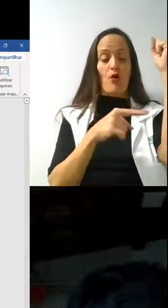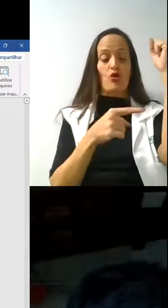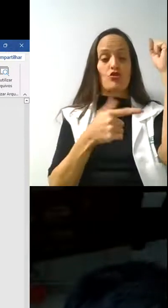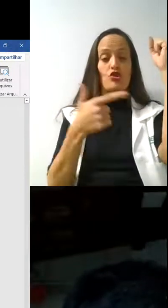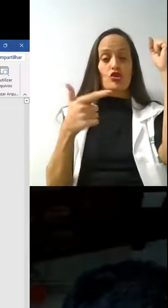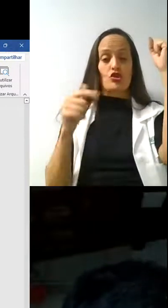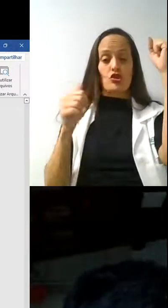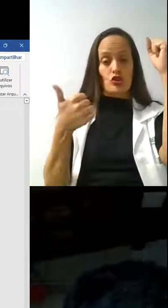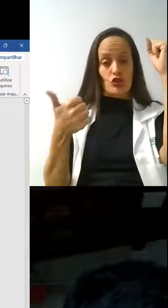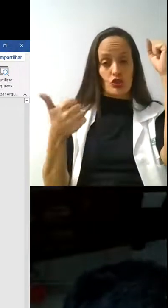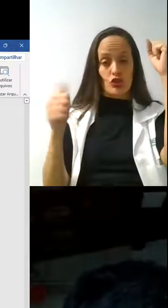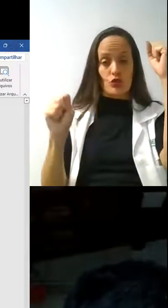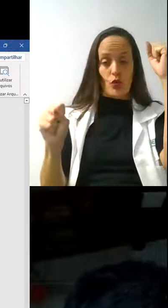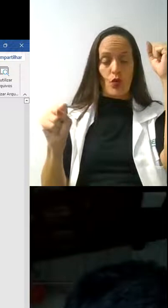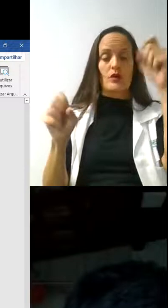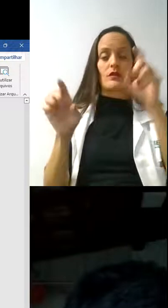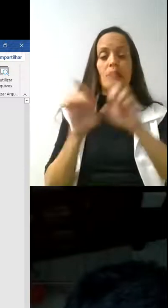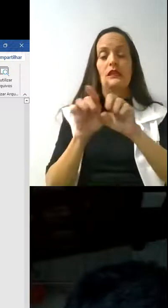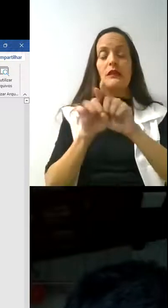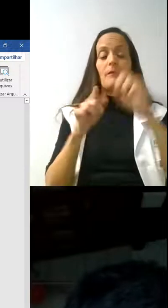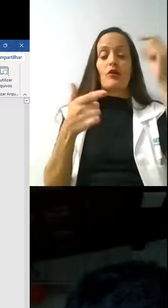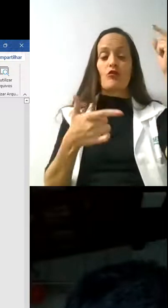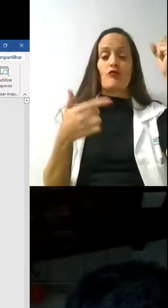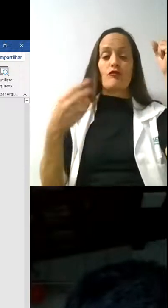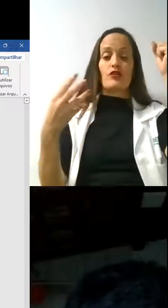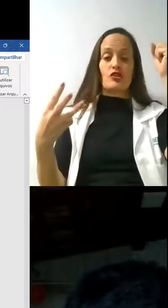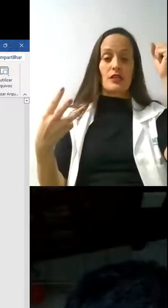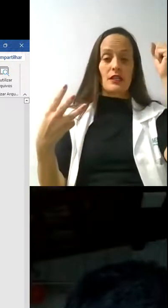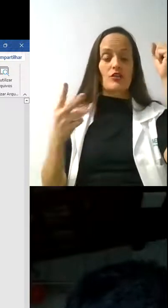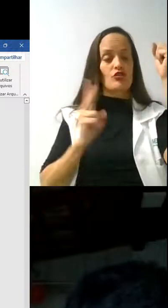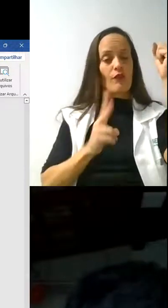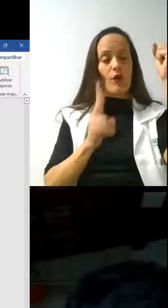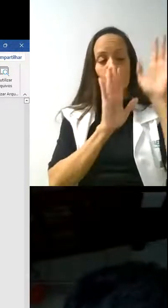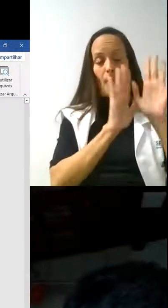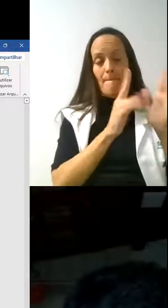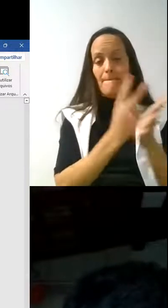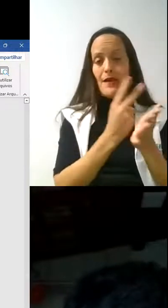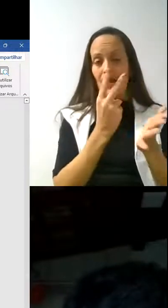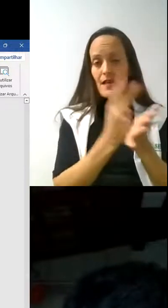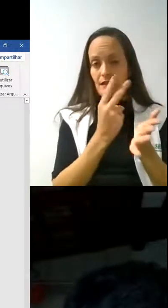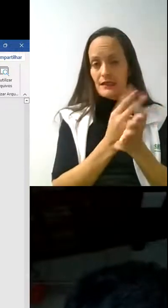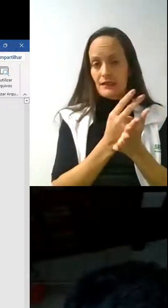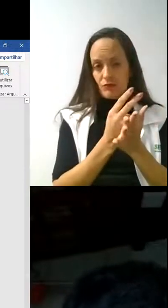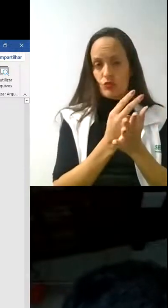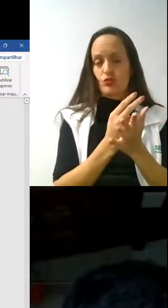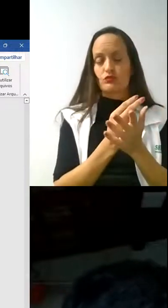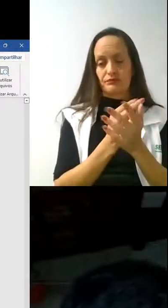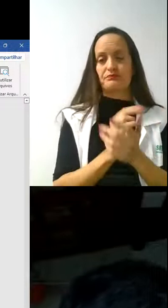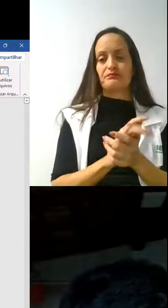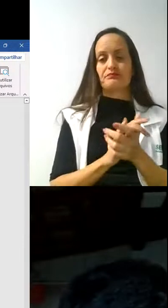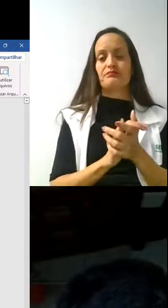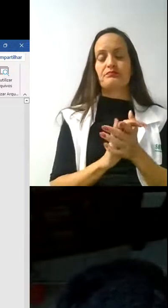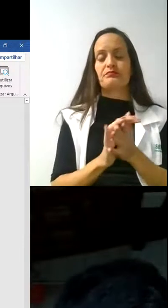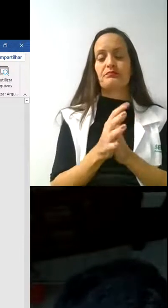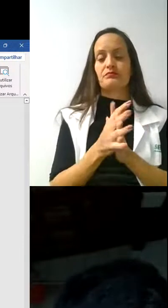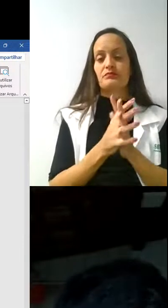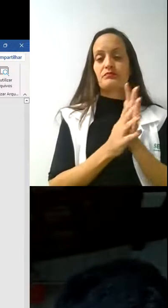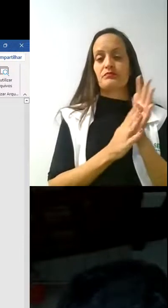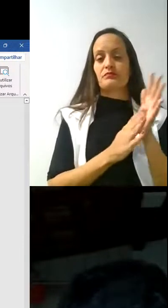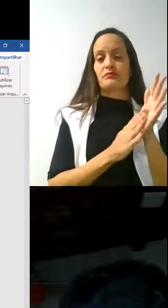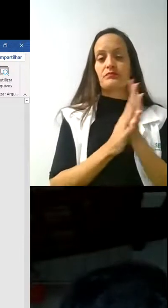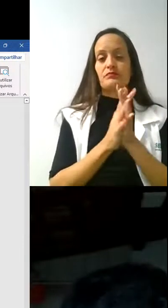23, a gente vai usar essas informações justamente aqui, ó, no projetado e no cadastrado, certo?